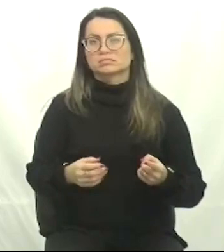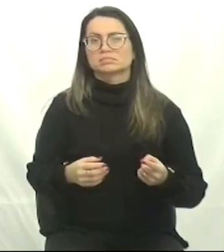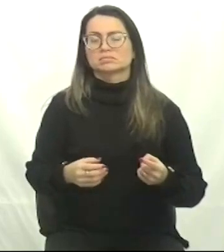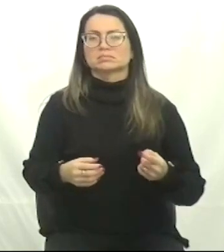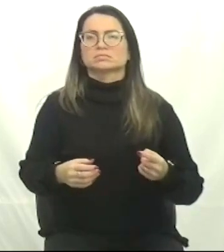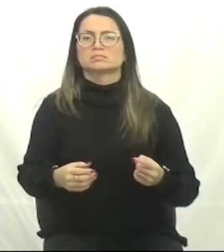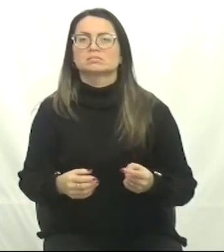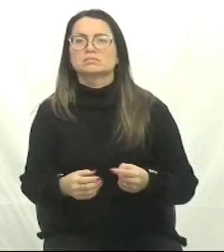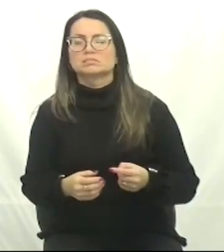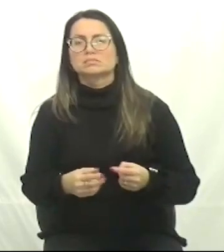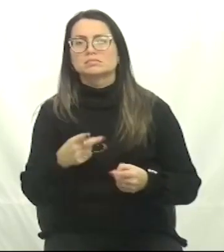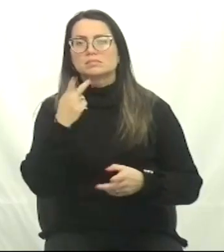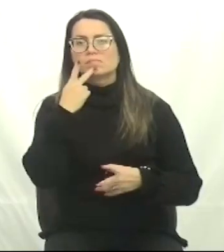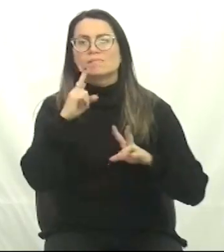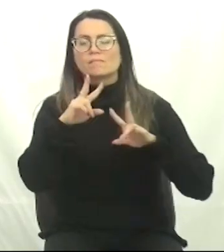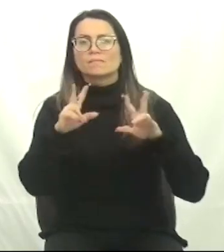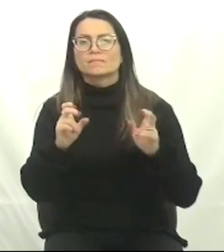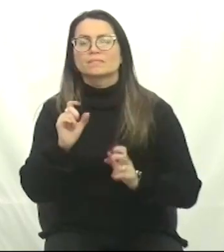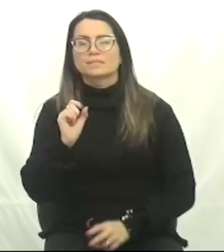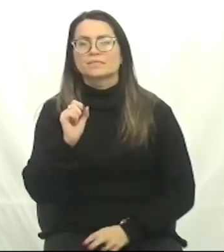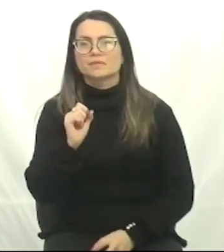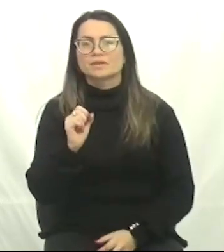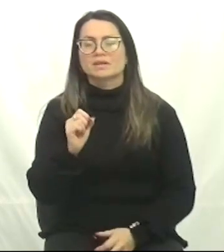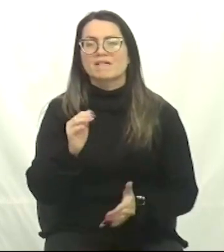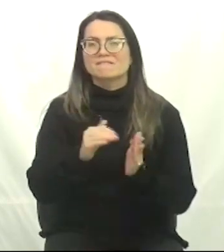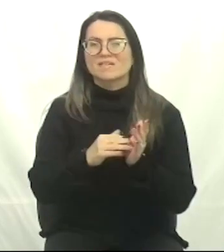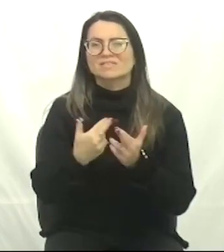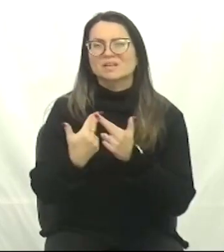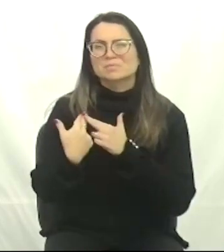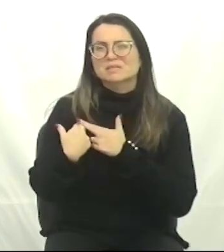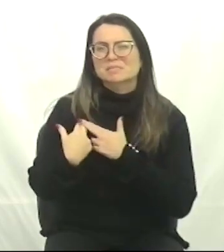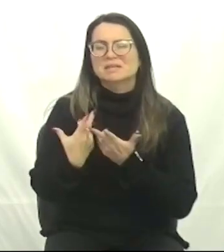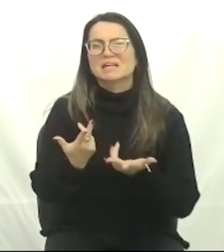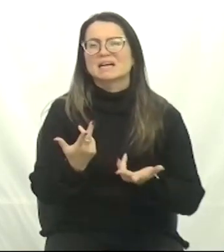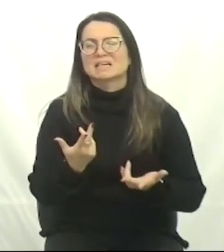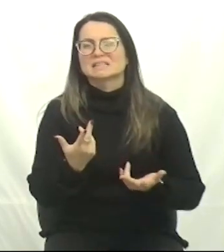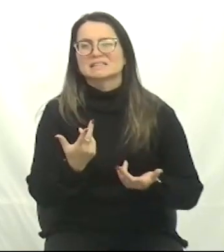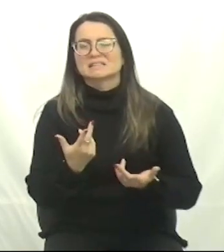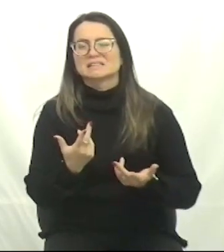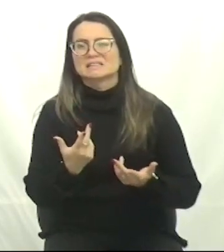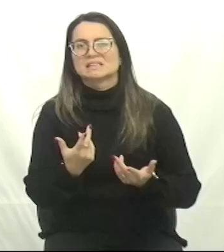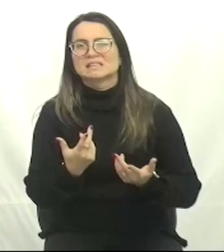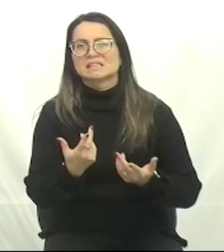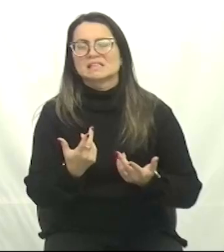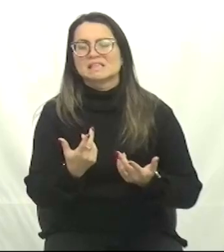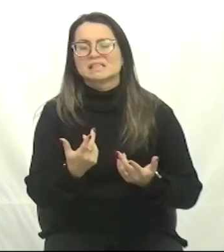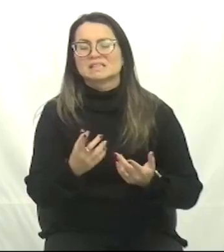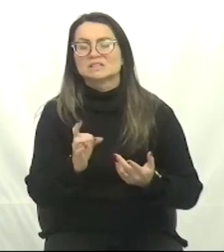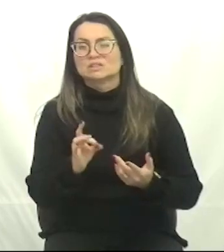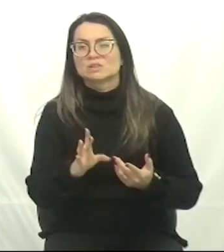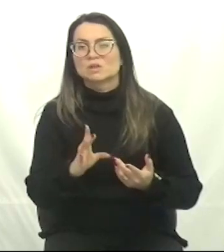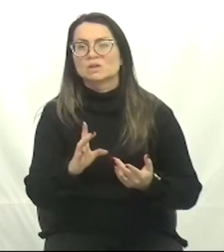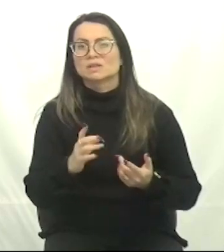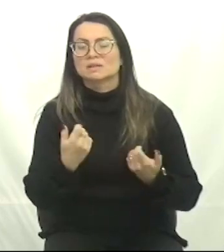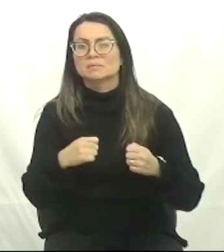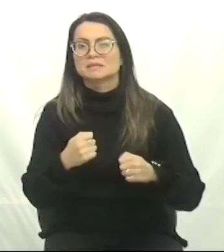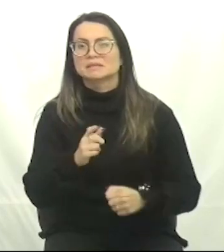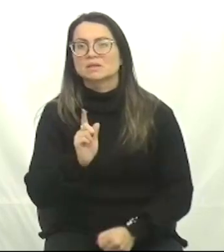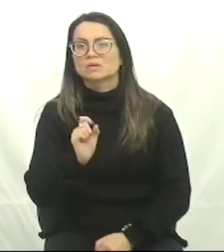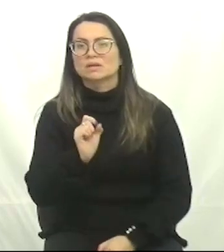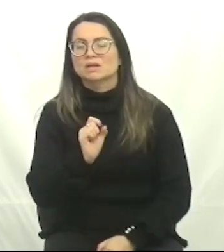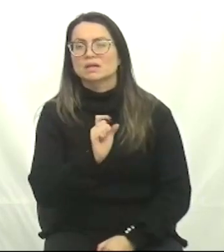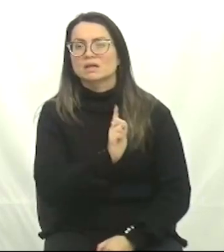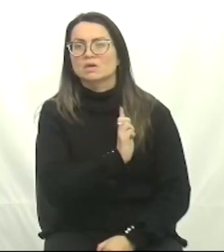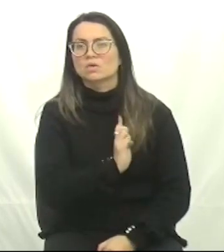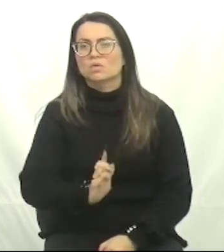alega a responsabilidade fiscal, ele tem várias alegações ali que são superáveis, né? Basta o governo melhorar, né, e